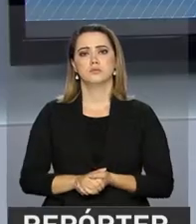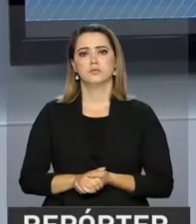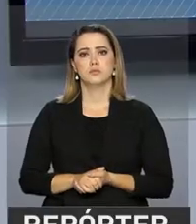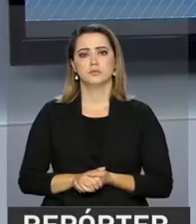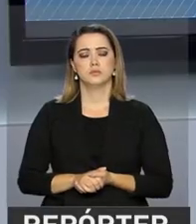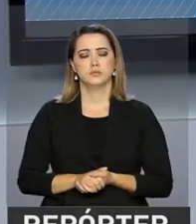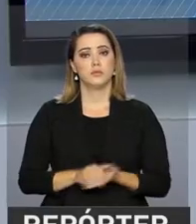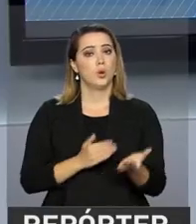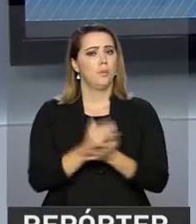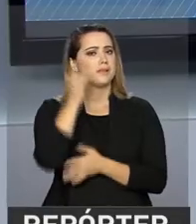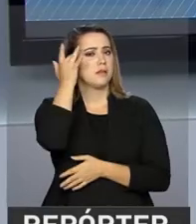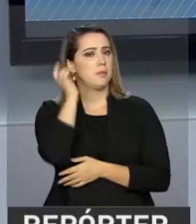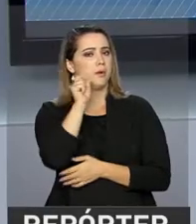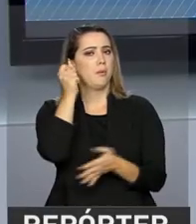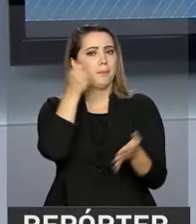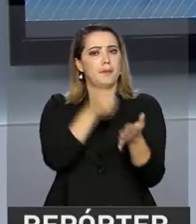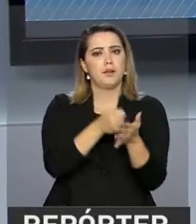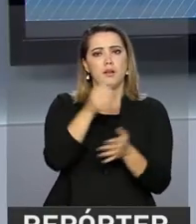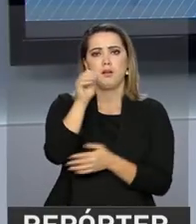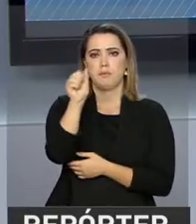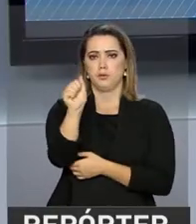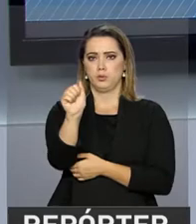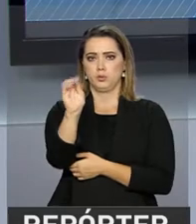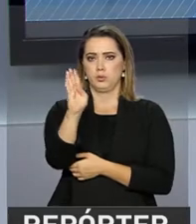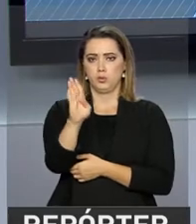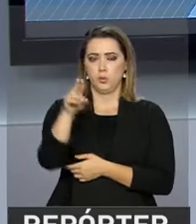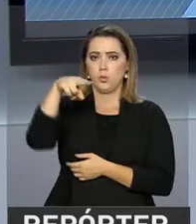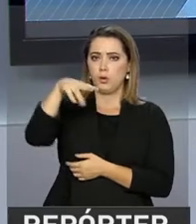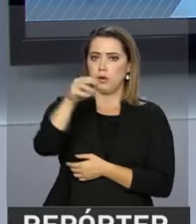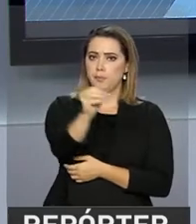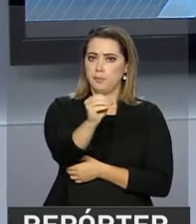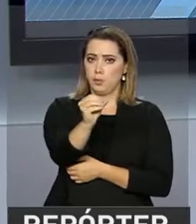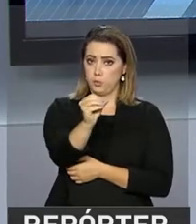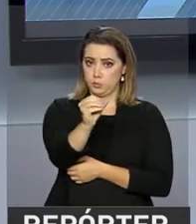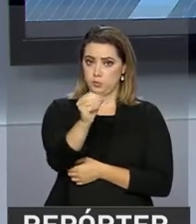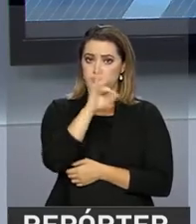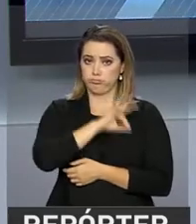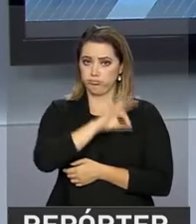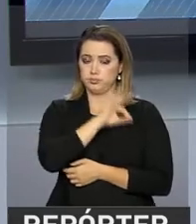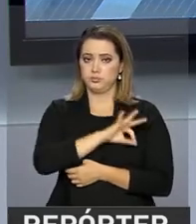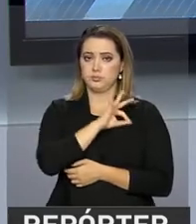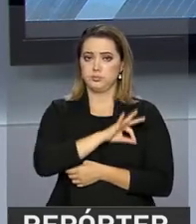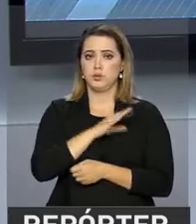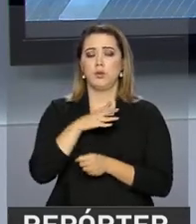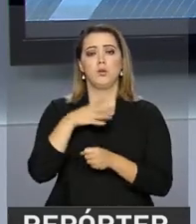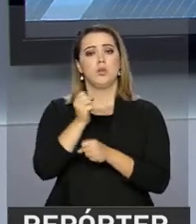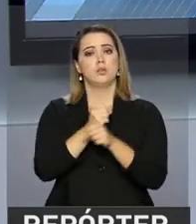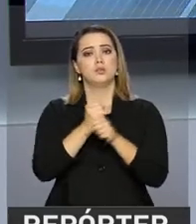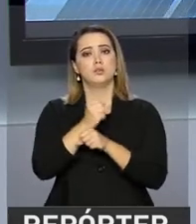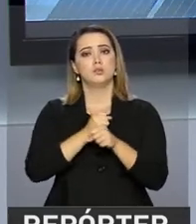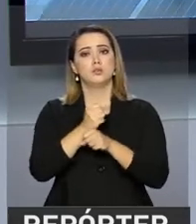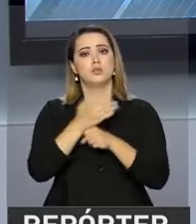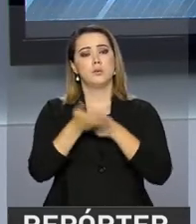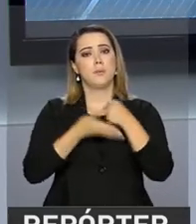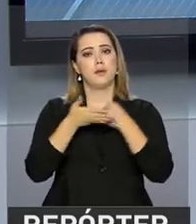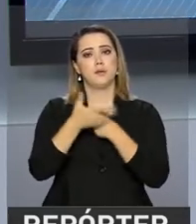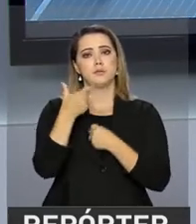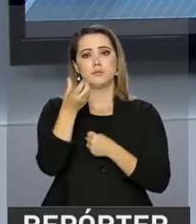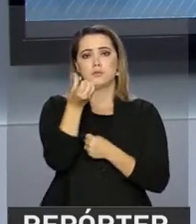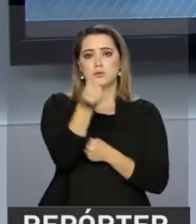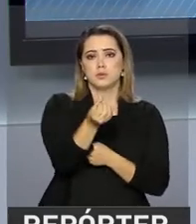começa amanhã o pagamento do abono salarial referente ao ano base 2010 16 os valores variam de